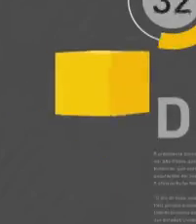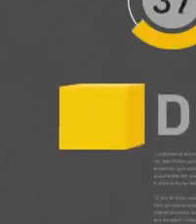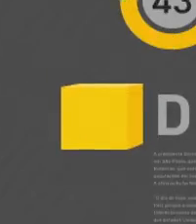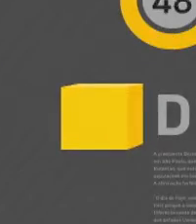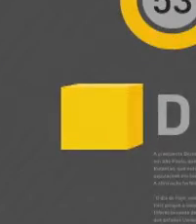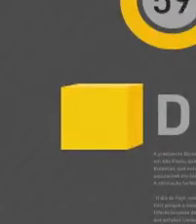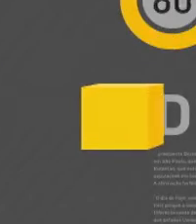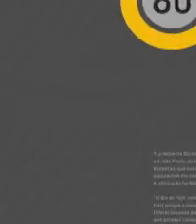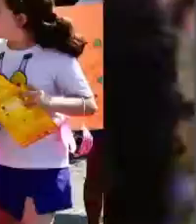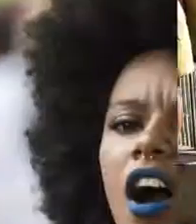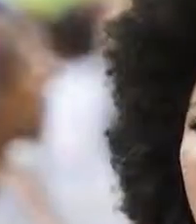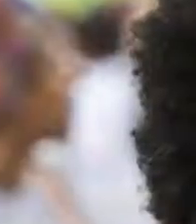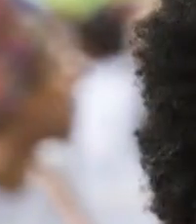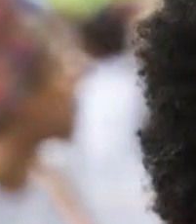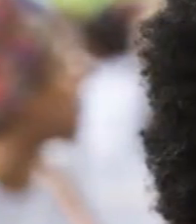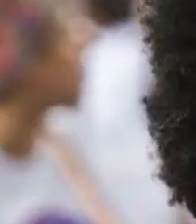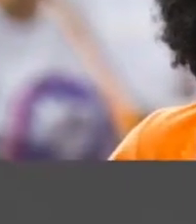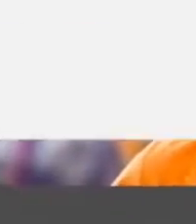o